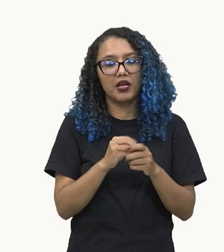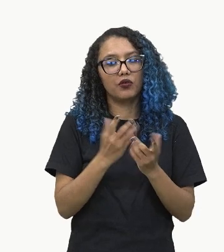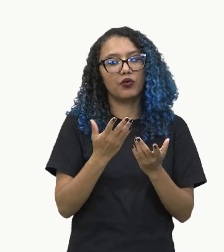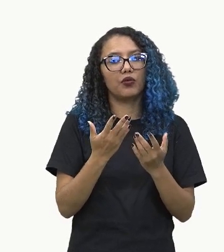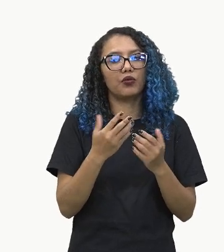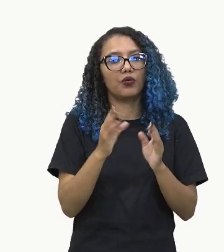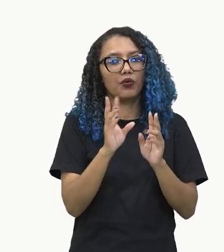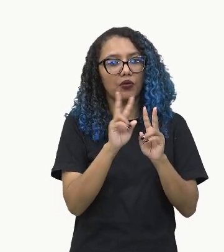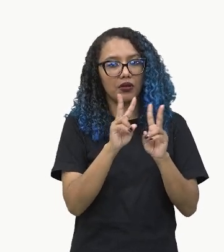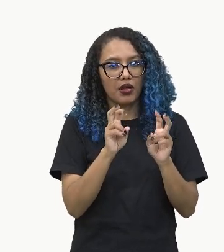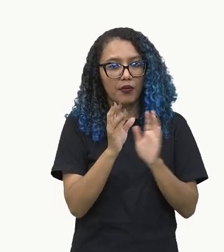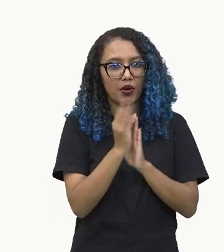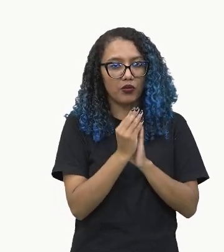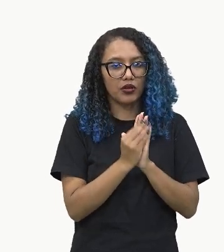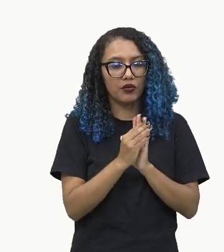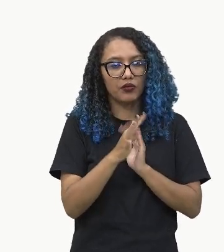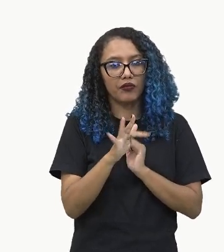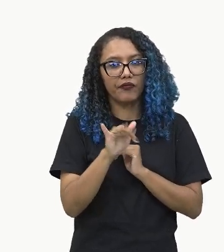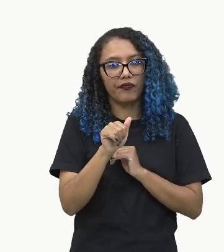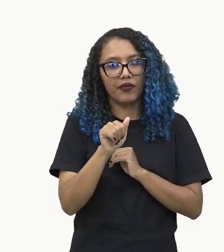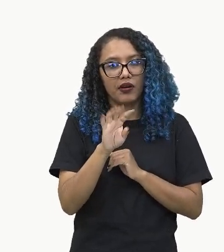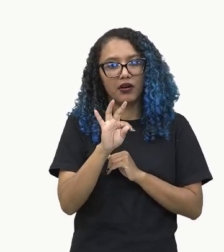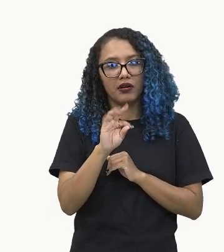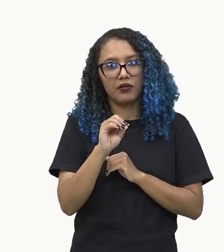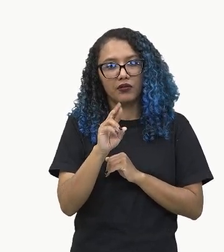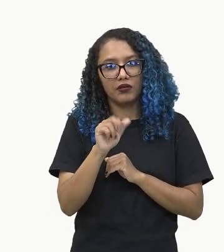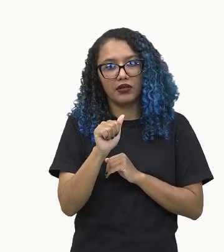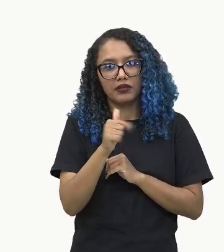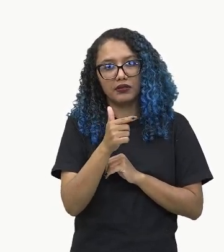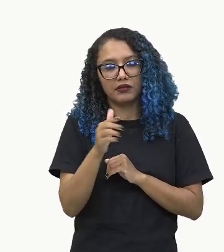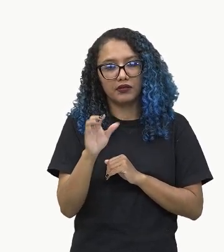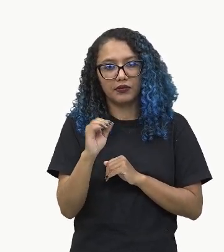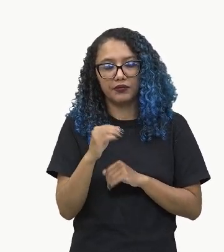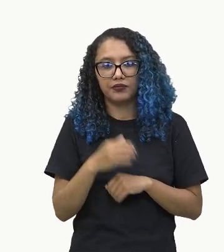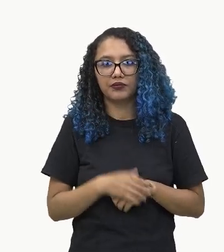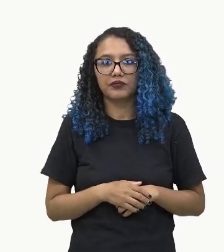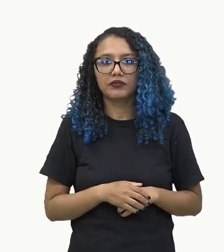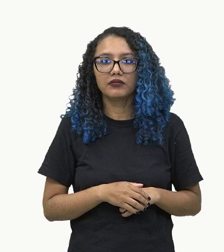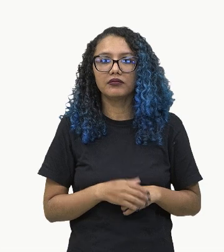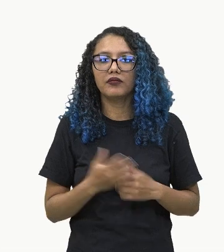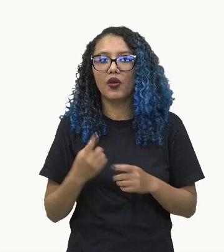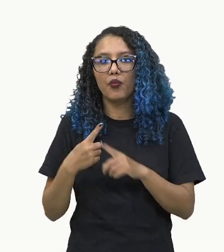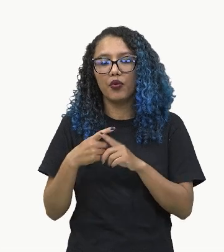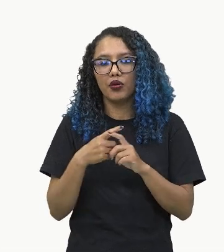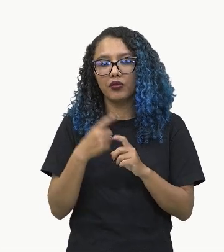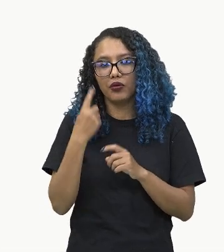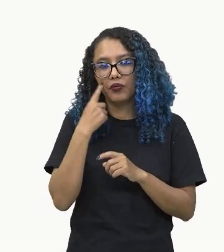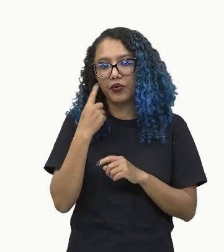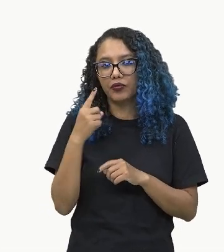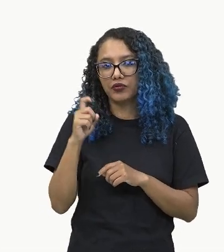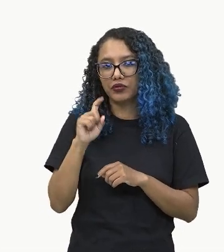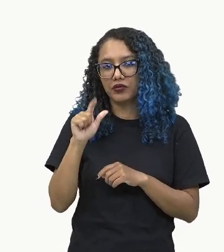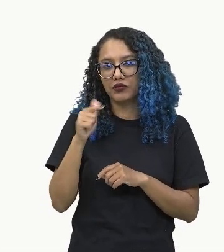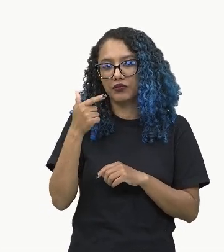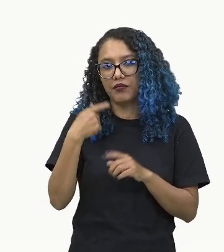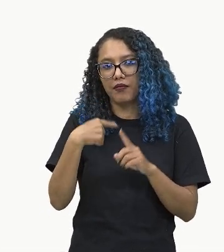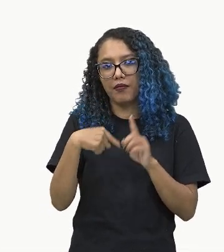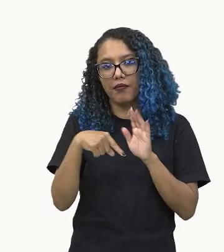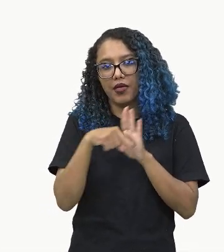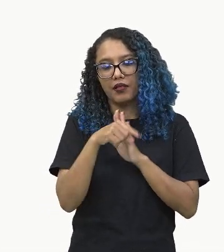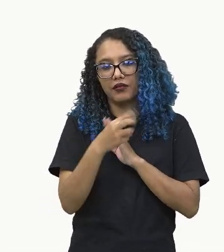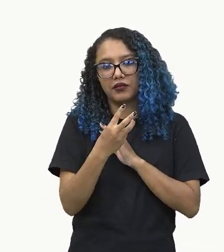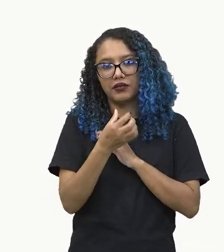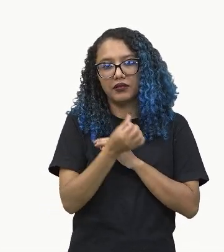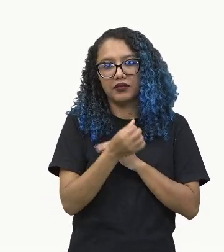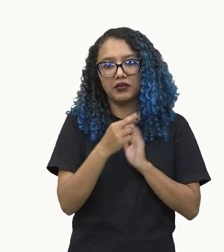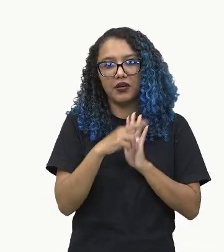Tá? Vamos ver aqui alguns exemplos. Ó, o polinômio x ao quadrado menos 36